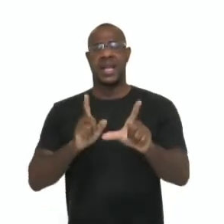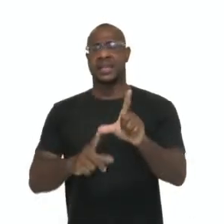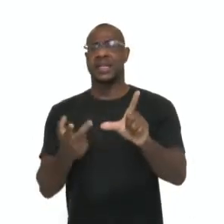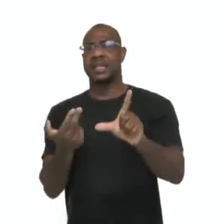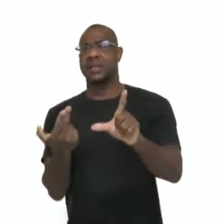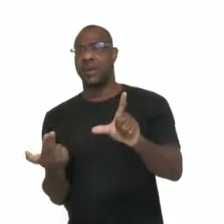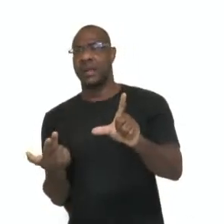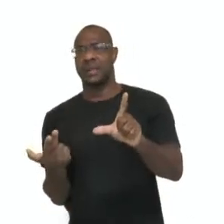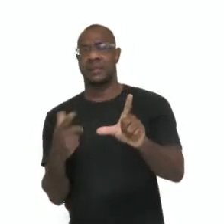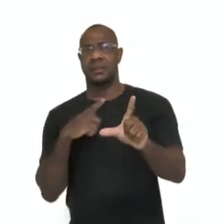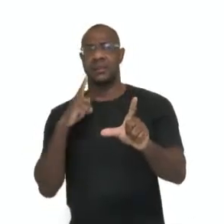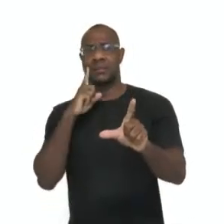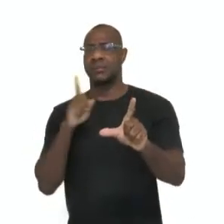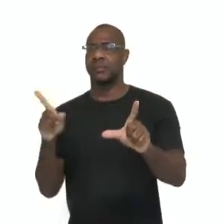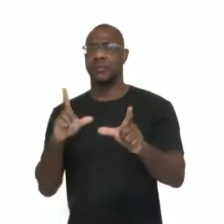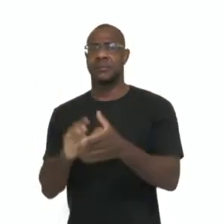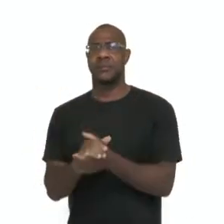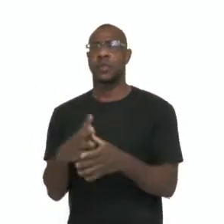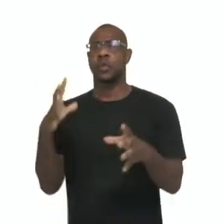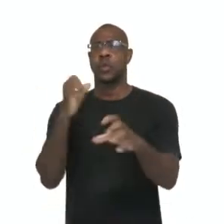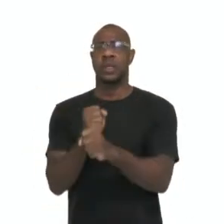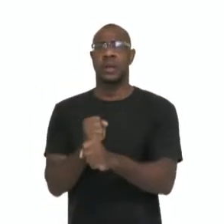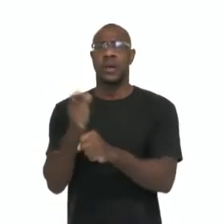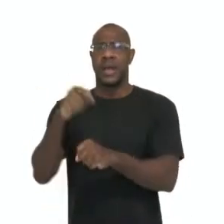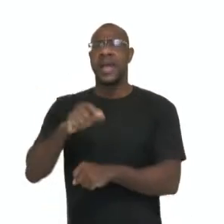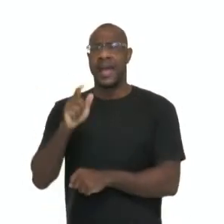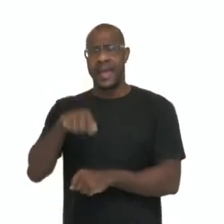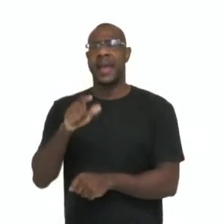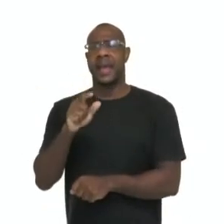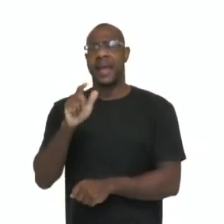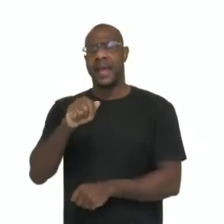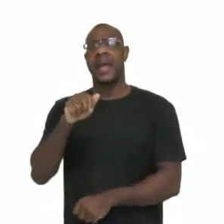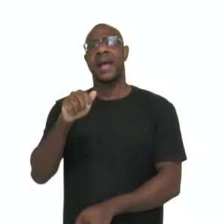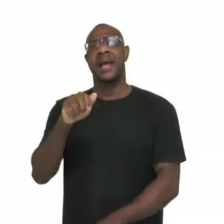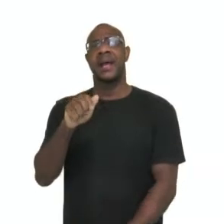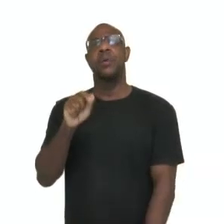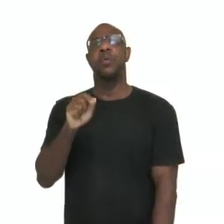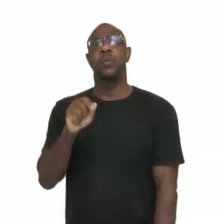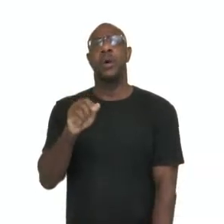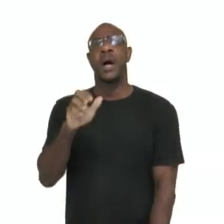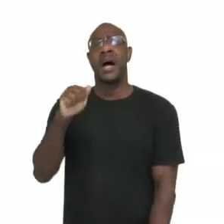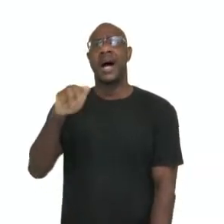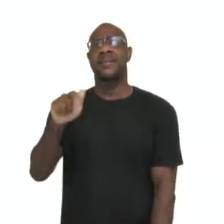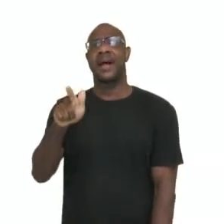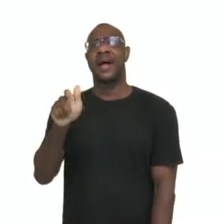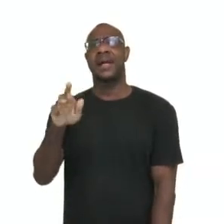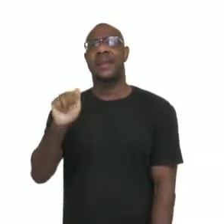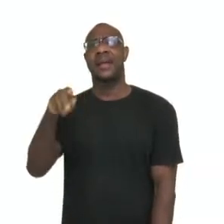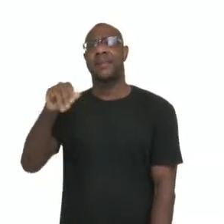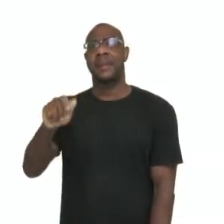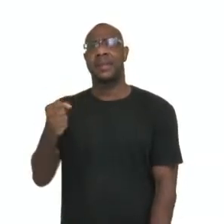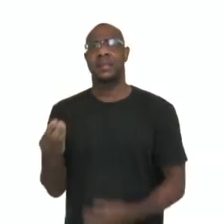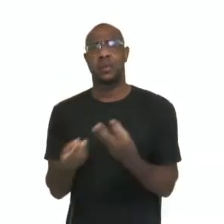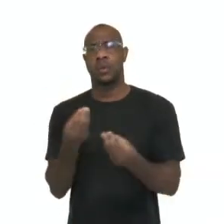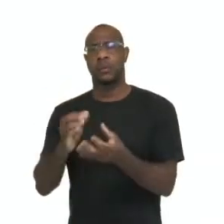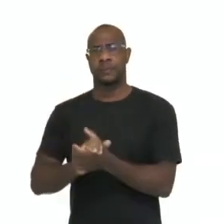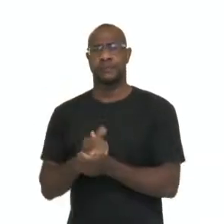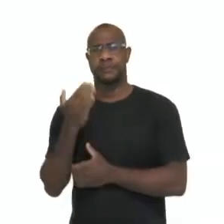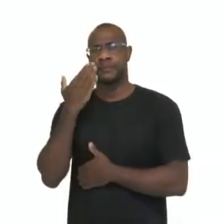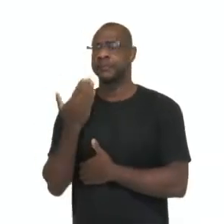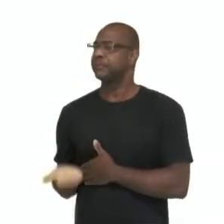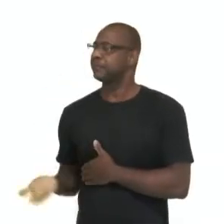letras? Será que esse total é o de anagramas? Então, nós vamos aí verificar. Então, observe